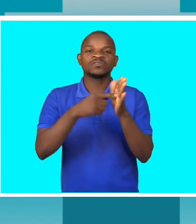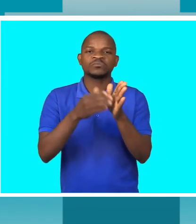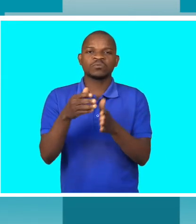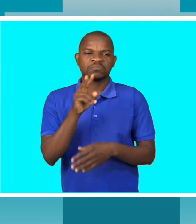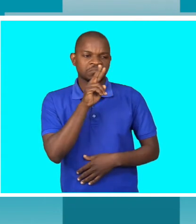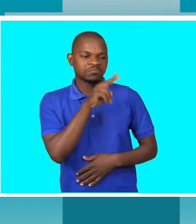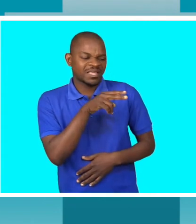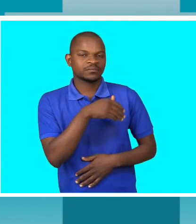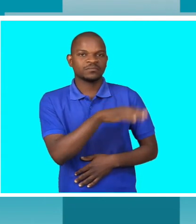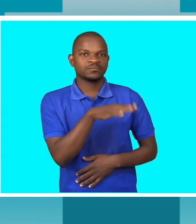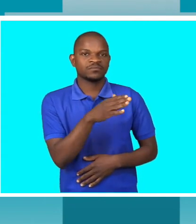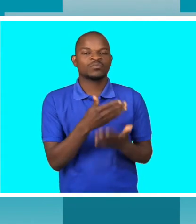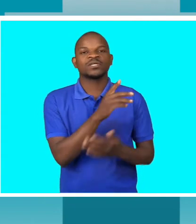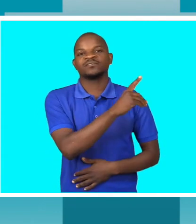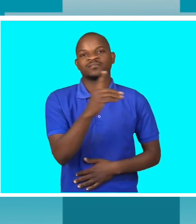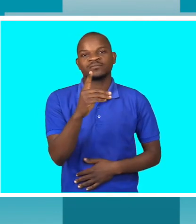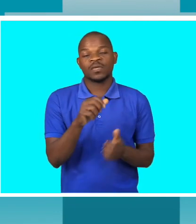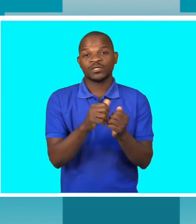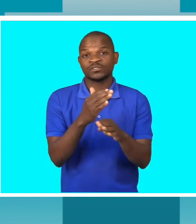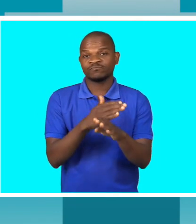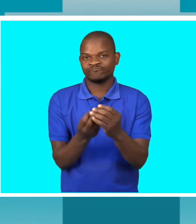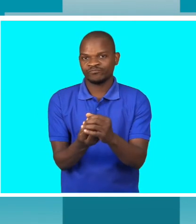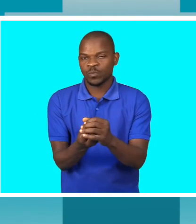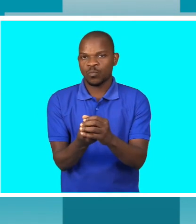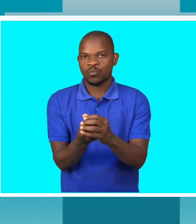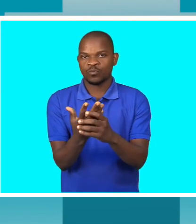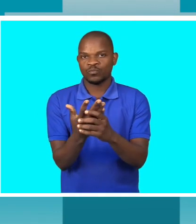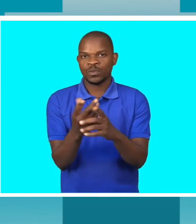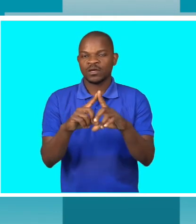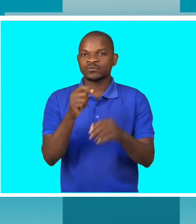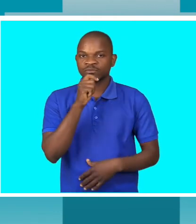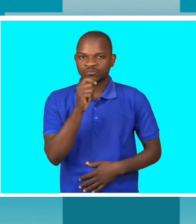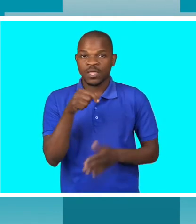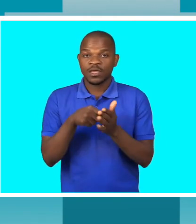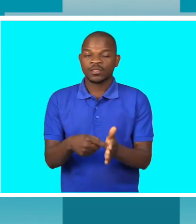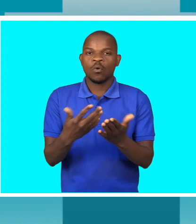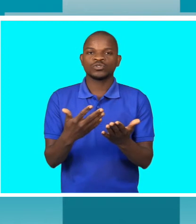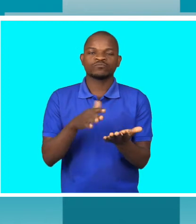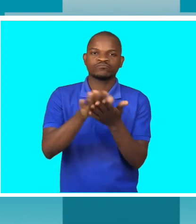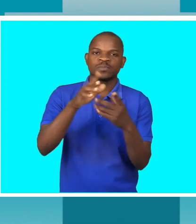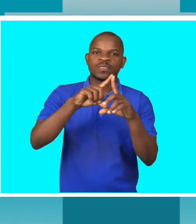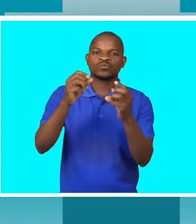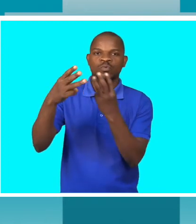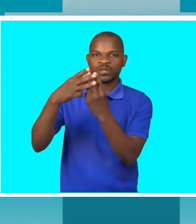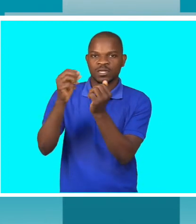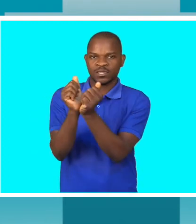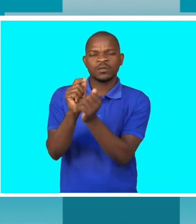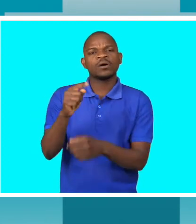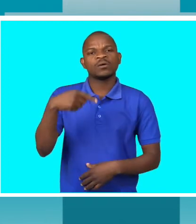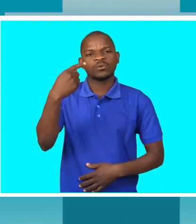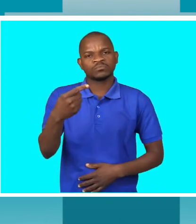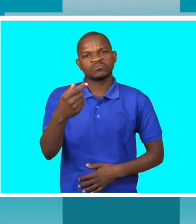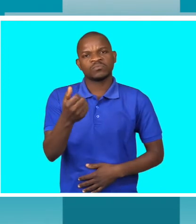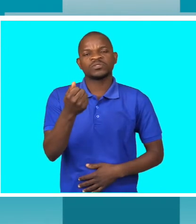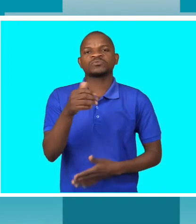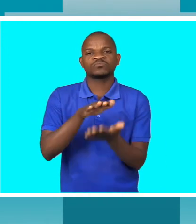deficiência mas a partir do momento em que aparece uma reportagem hoje estamos a falar do estabelecimento prisional amanhã vão falar do outro assunto isto acaba trazendo acaba